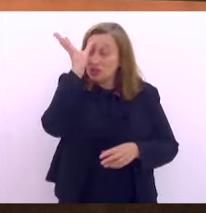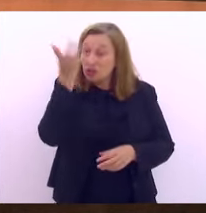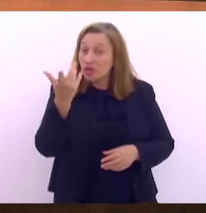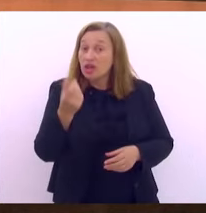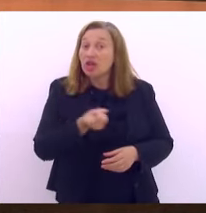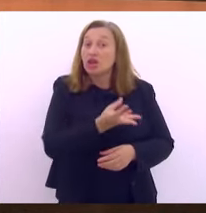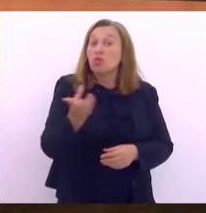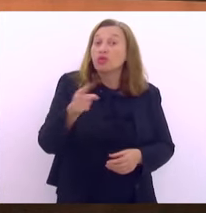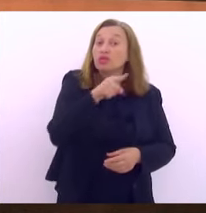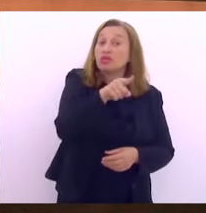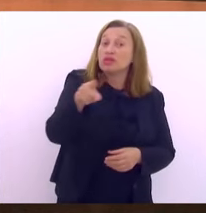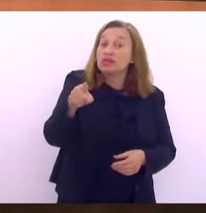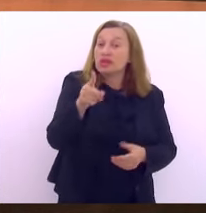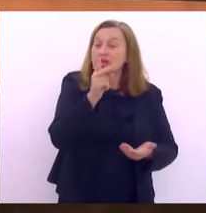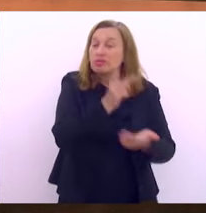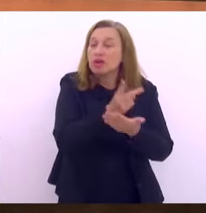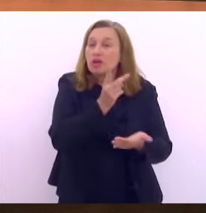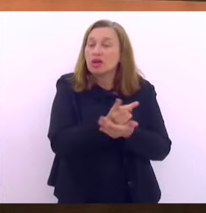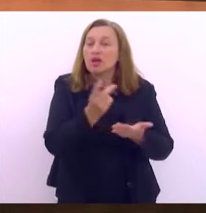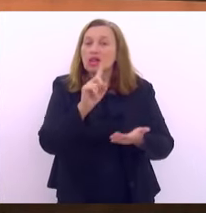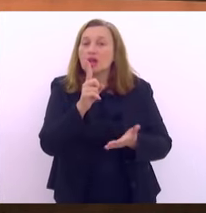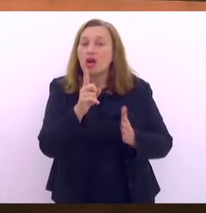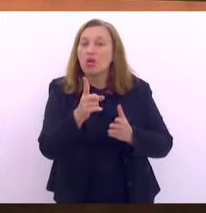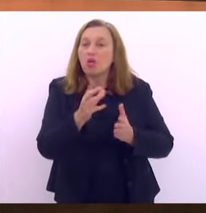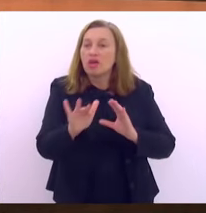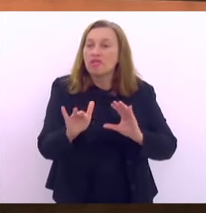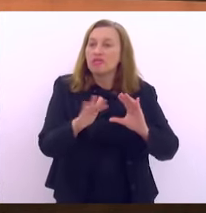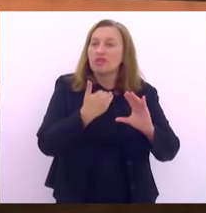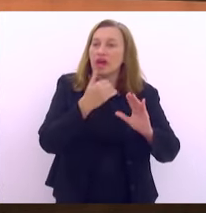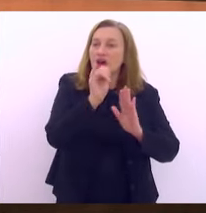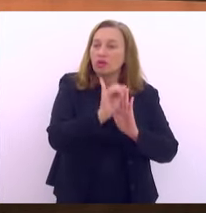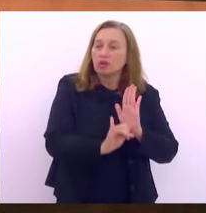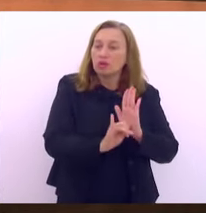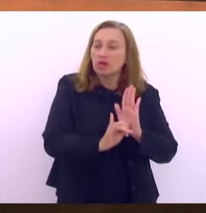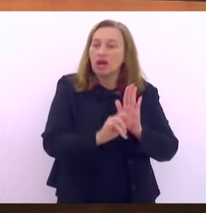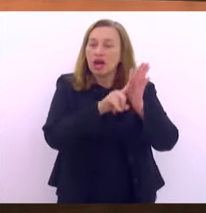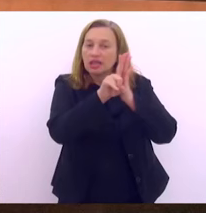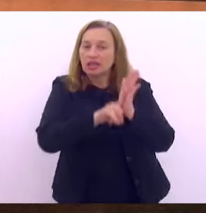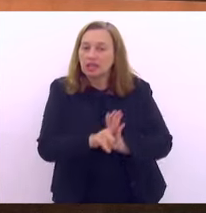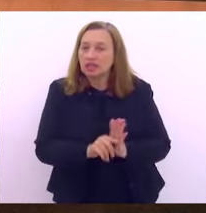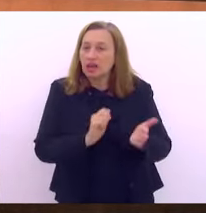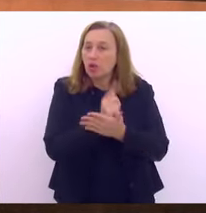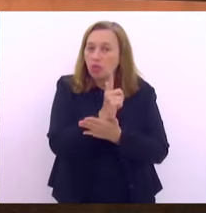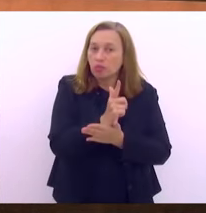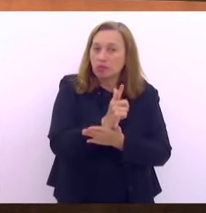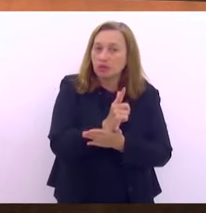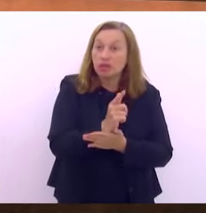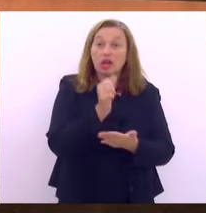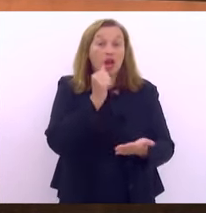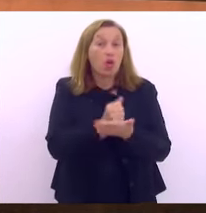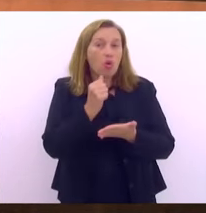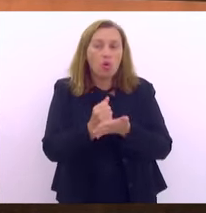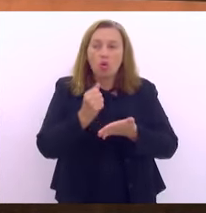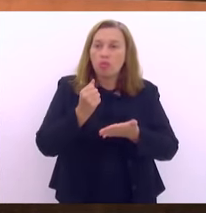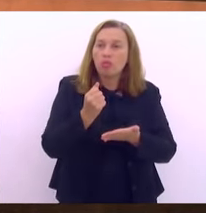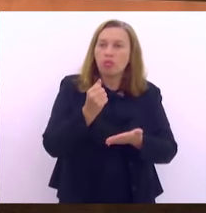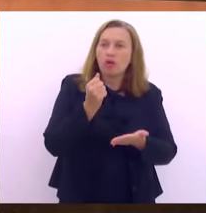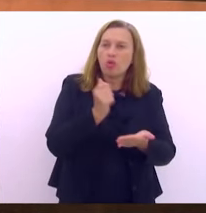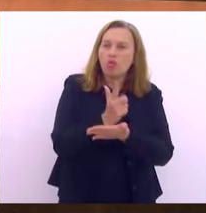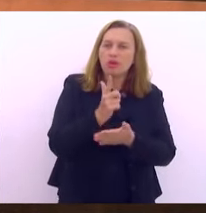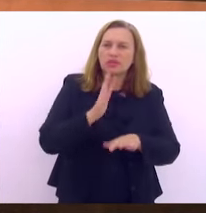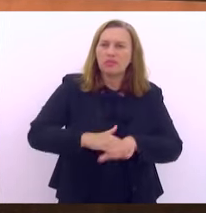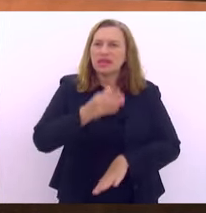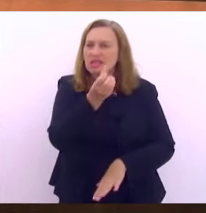vocês mesmos não publicizarem um relatório analisando essa compra. É uma compra de mais de 600 milhões de